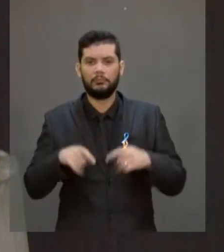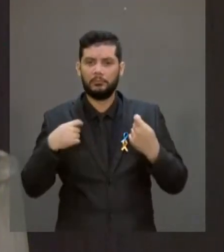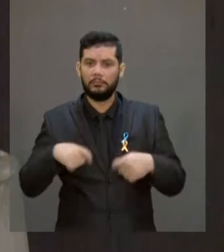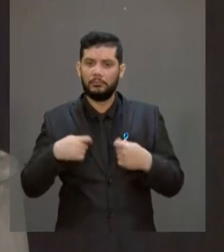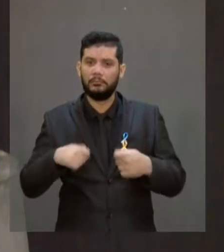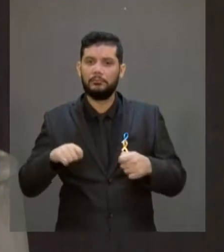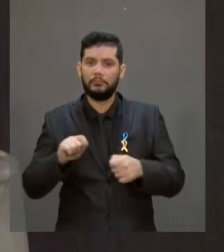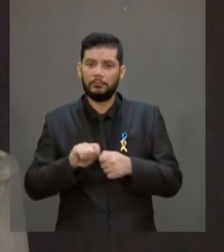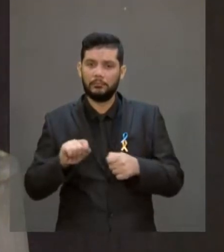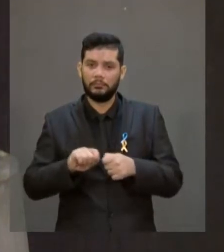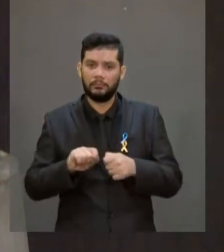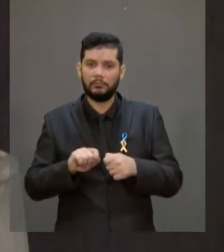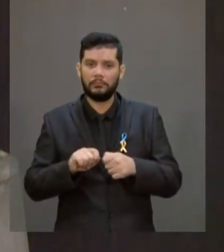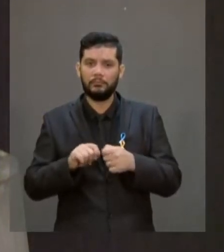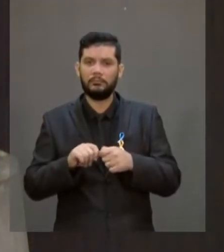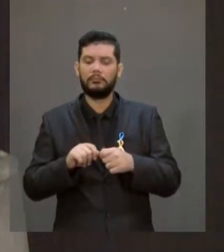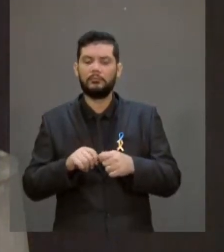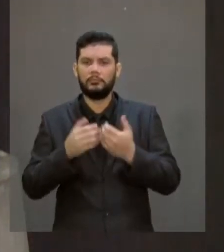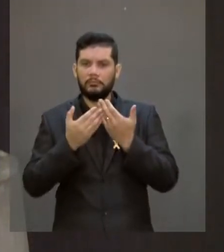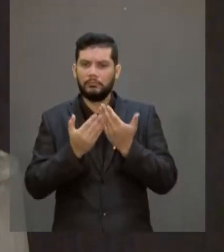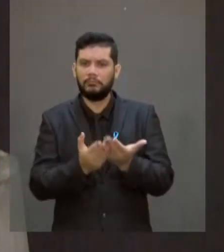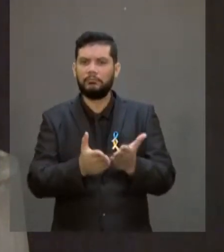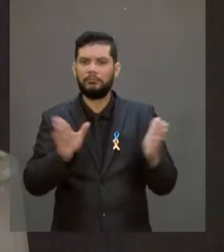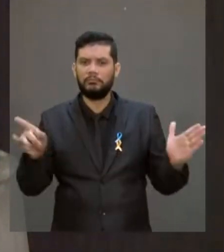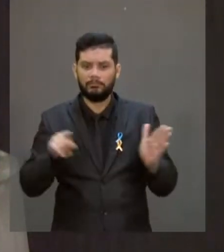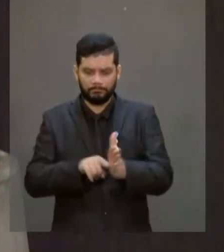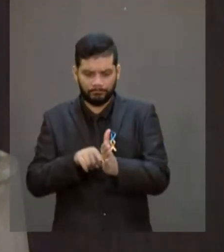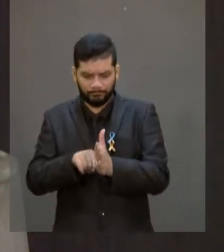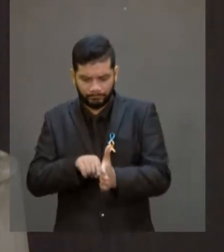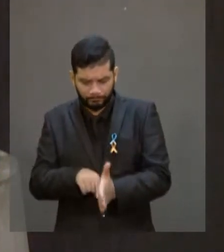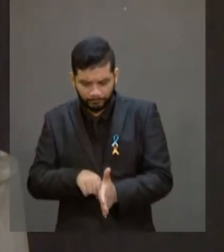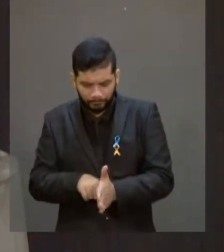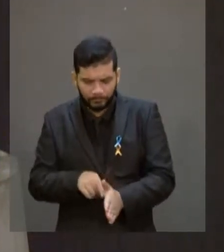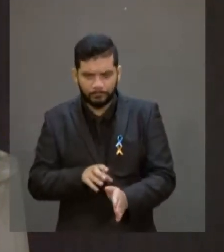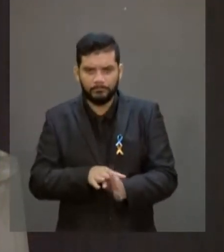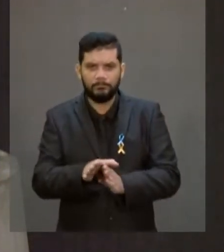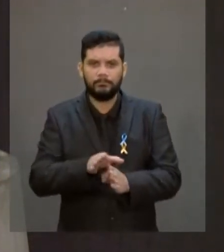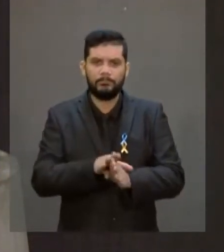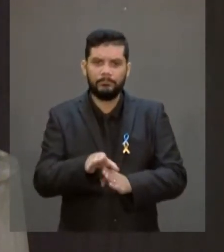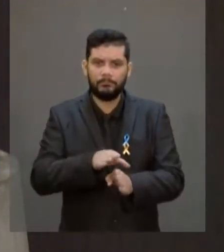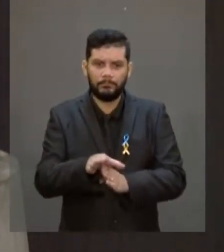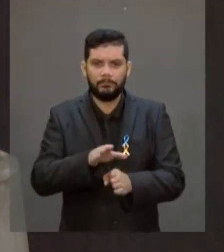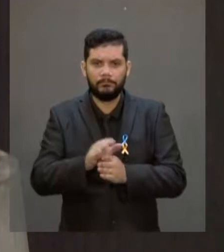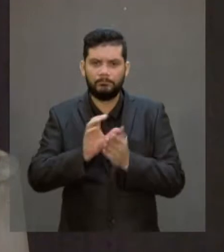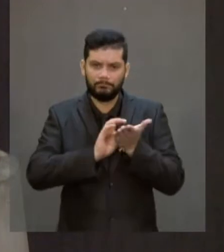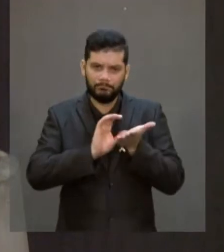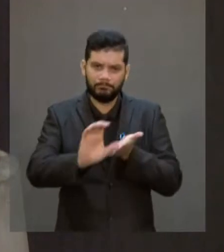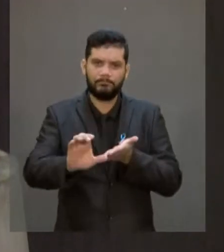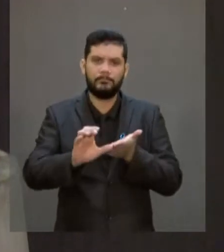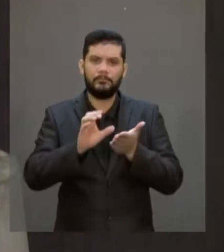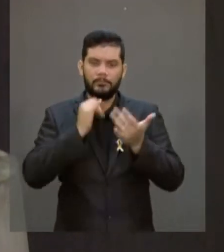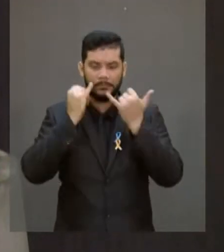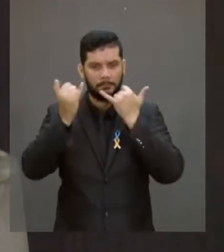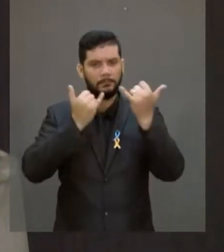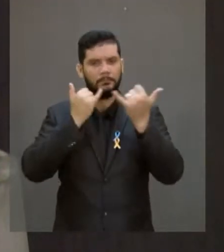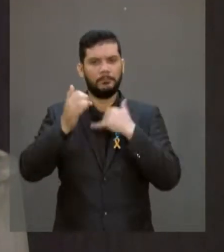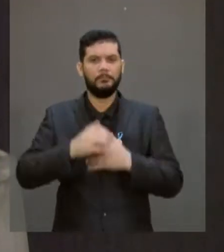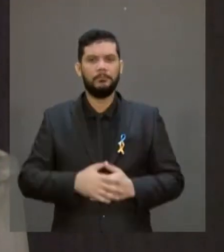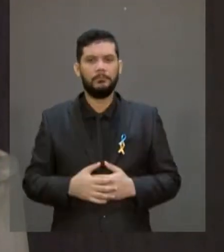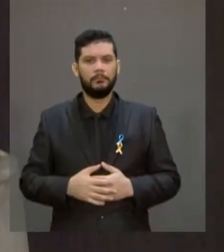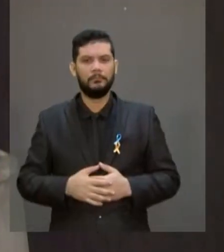façamos um amplo processo de formação, de investimentos em formação. Eu